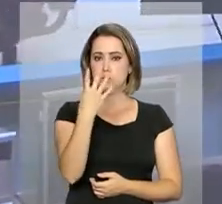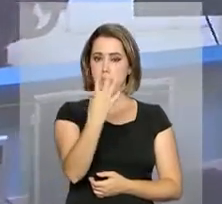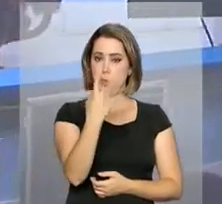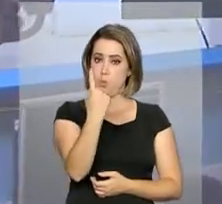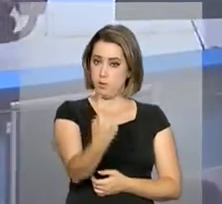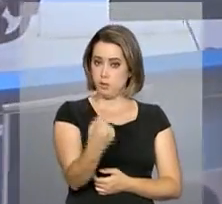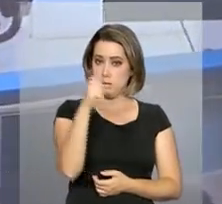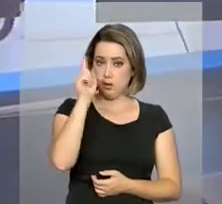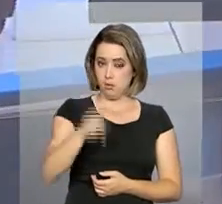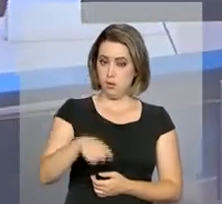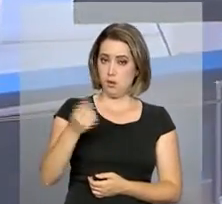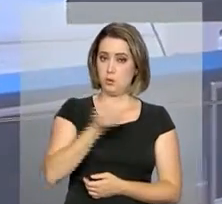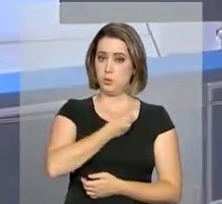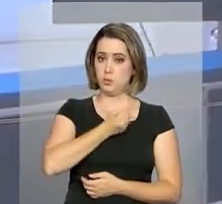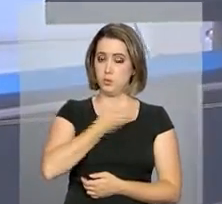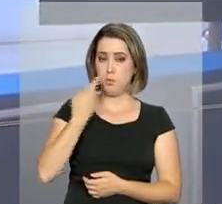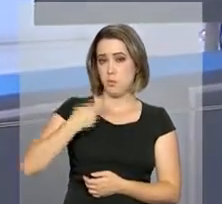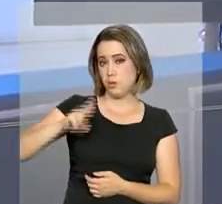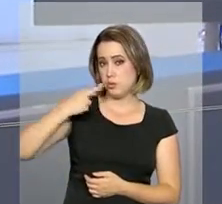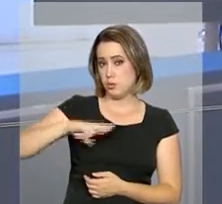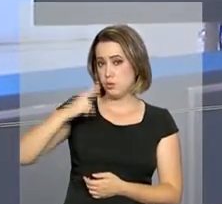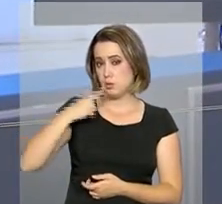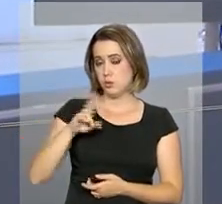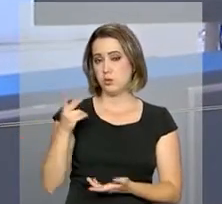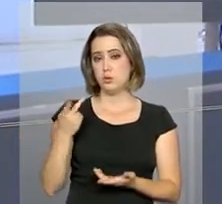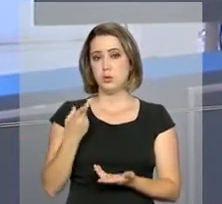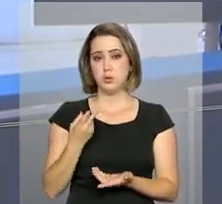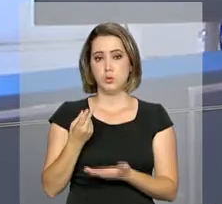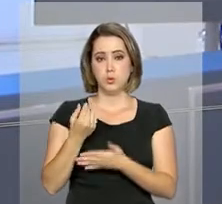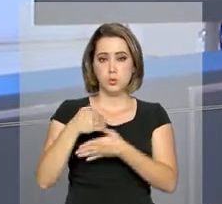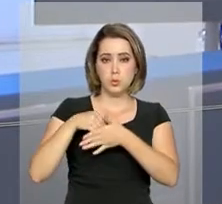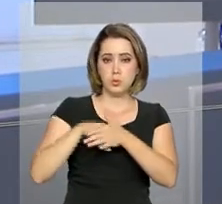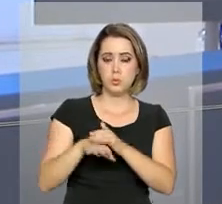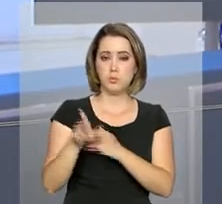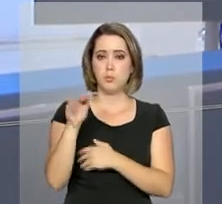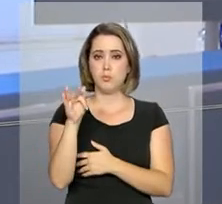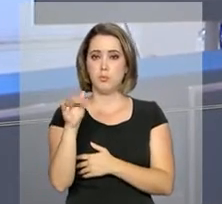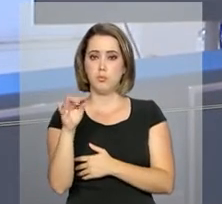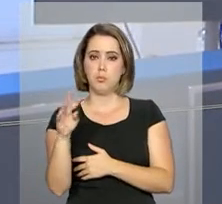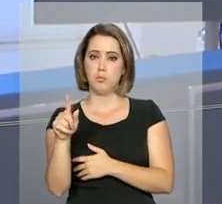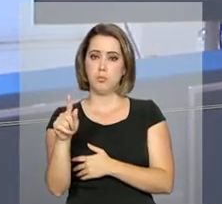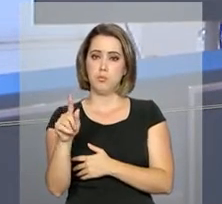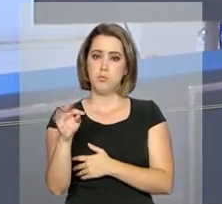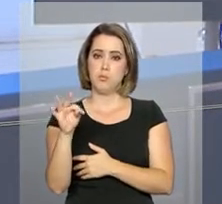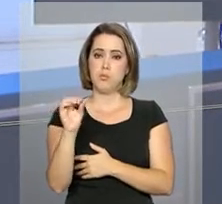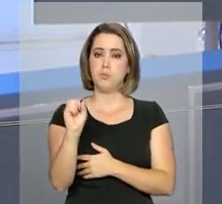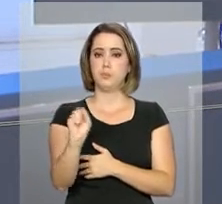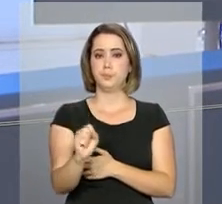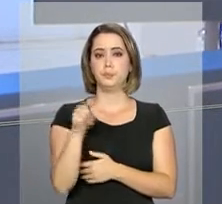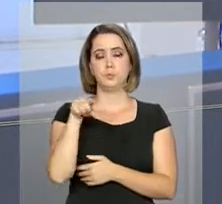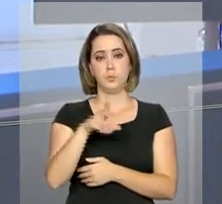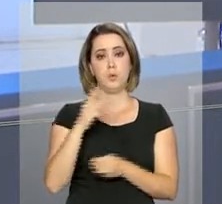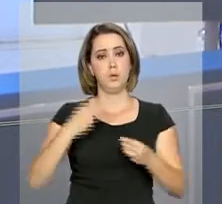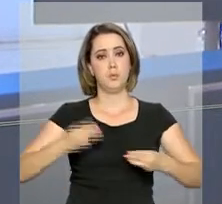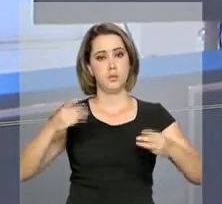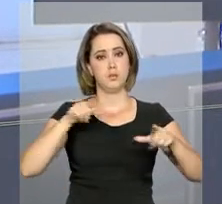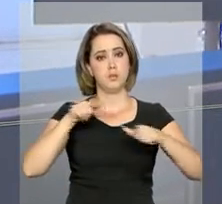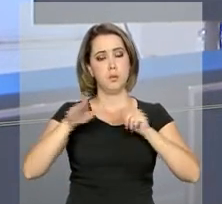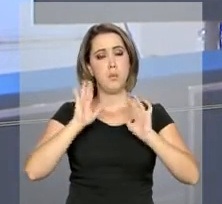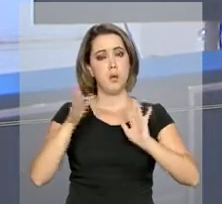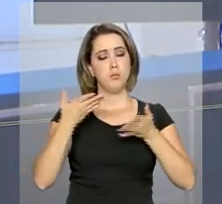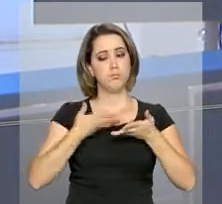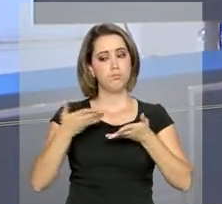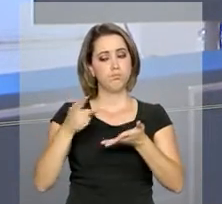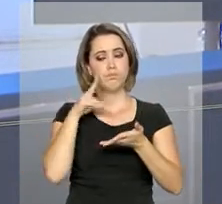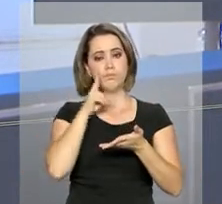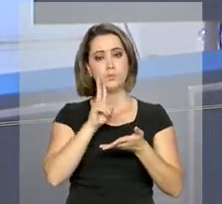5.341. Esse é o número de denúncias de irregularidades no depósito do FGTS que o Ministério do Trabalho já recebeu desde que o governo anunciou